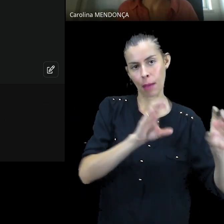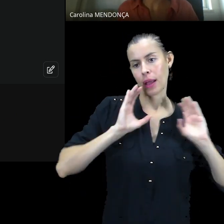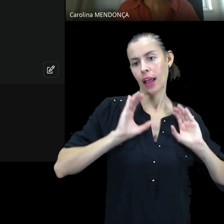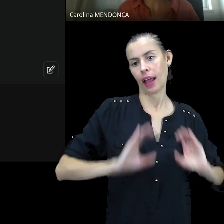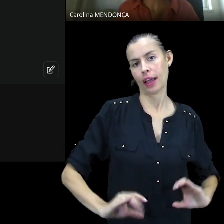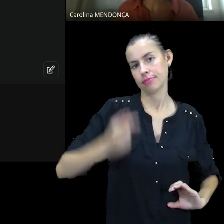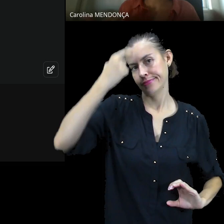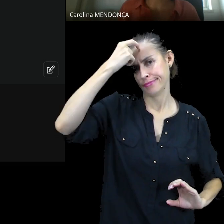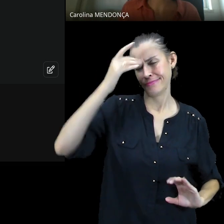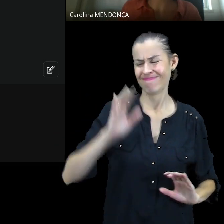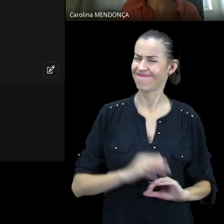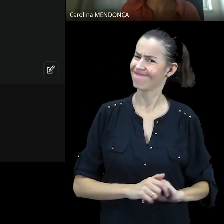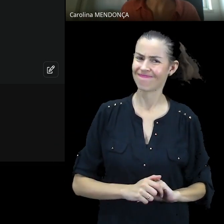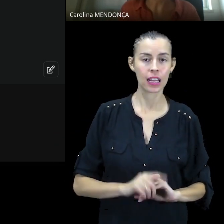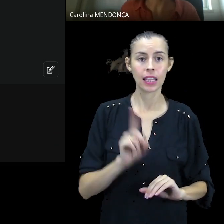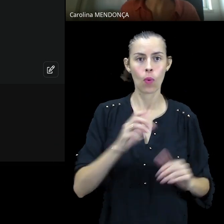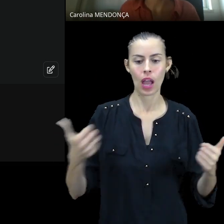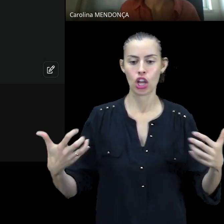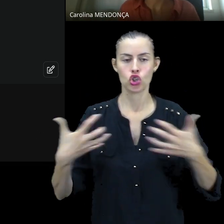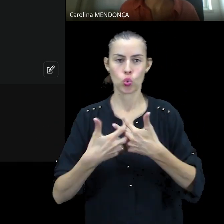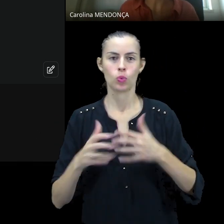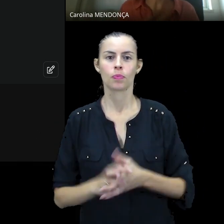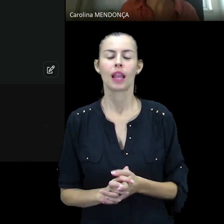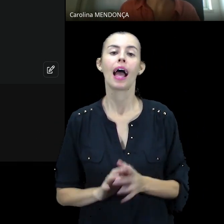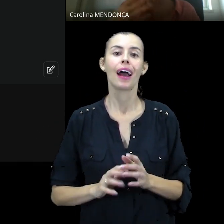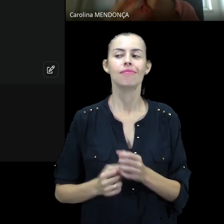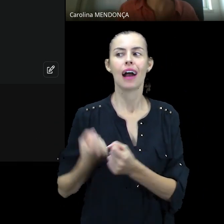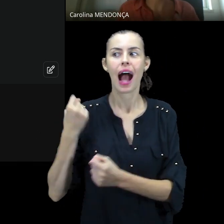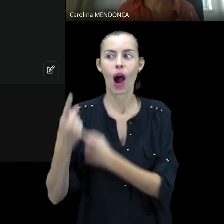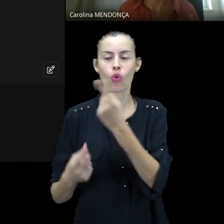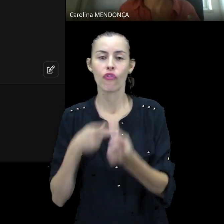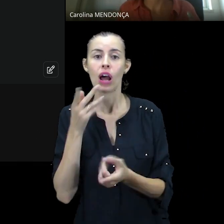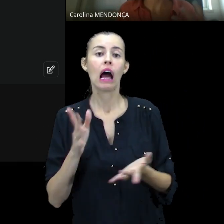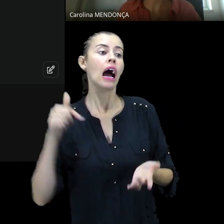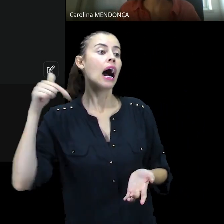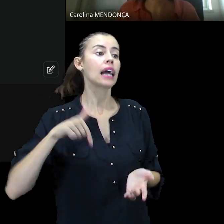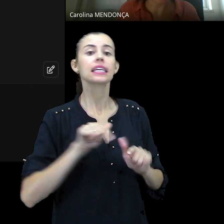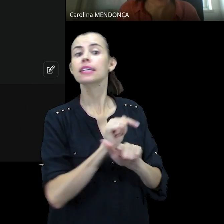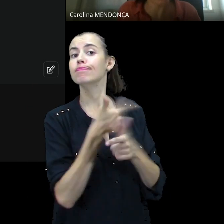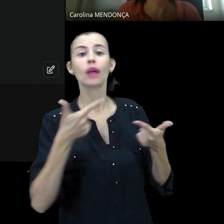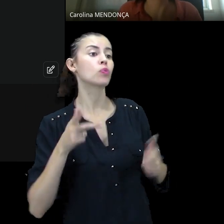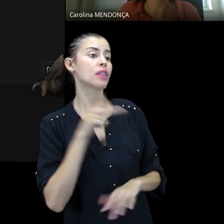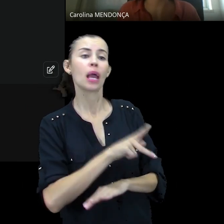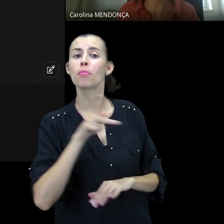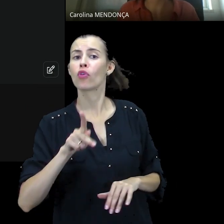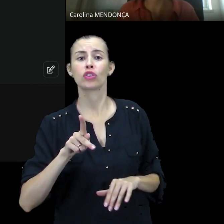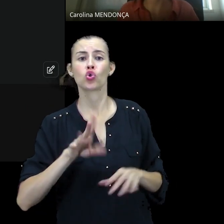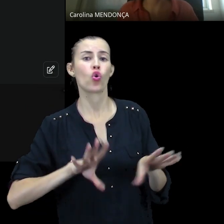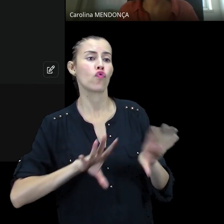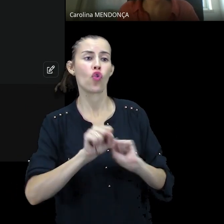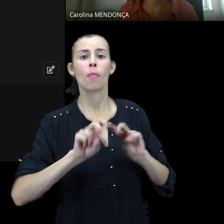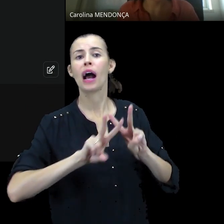questões como não temos professores concursados capazes de fazer essas discussões, e aí é